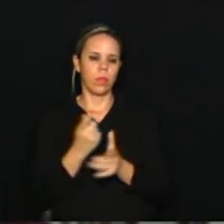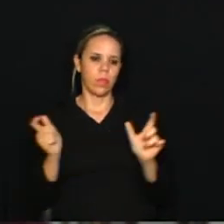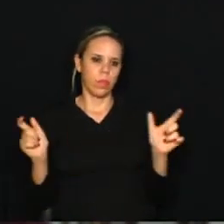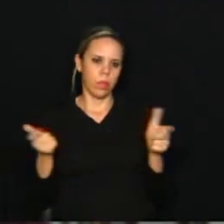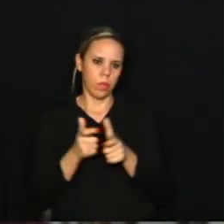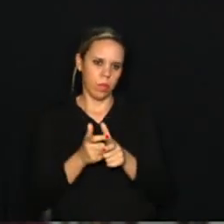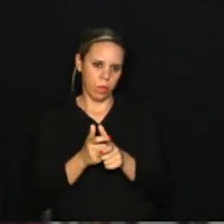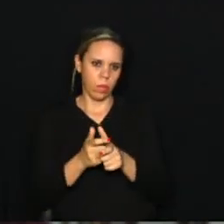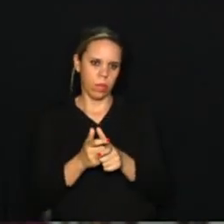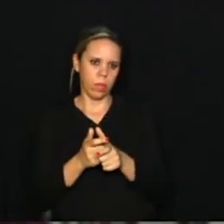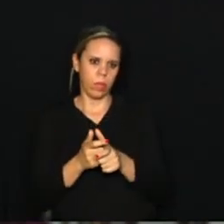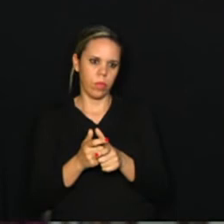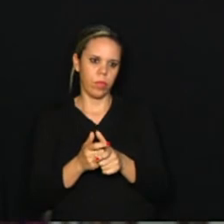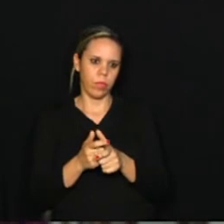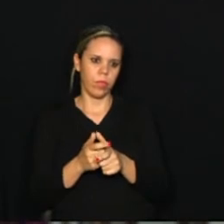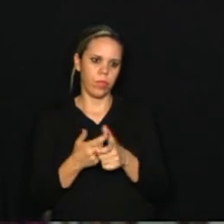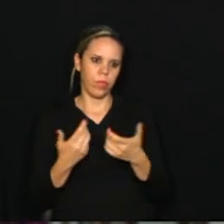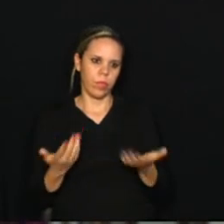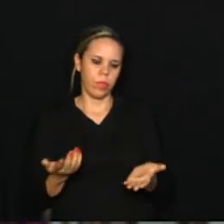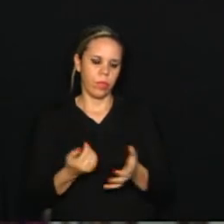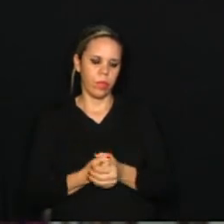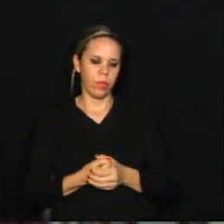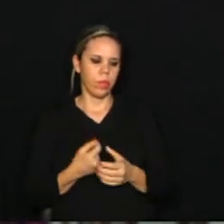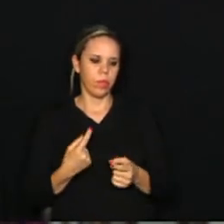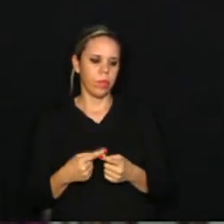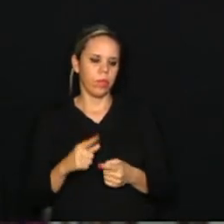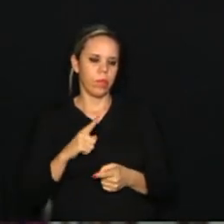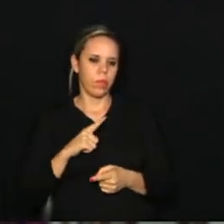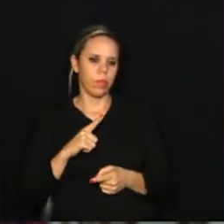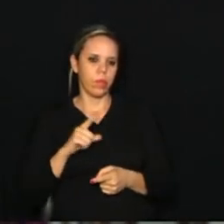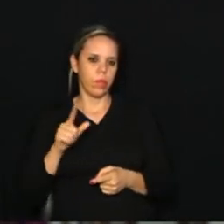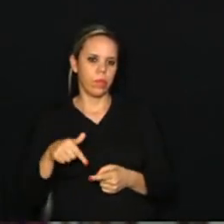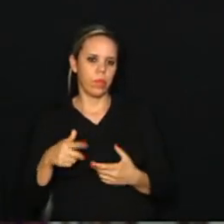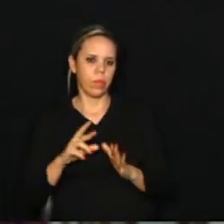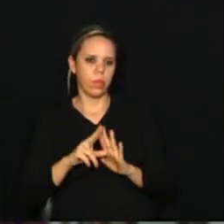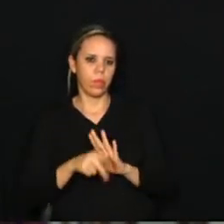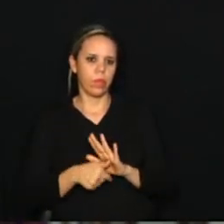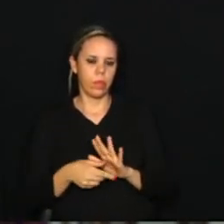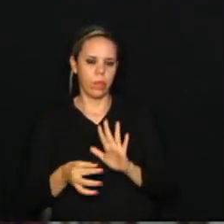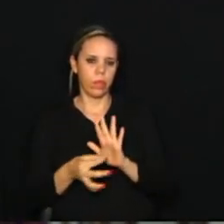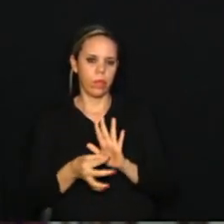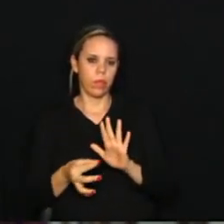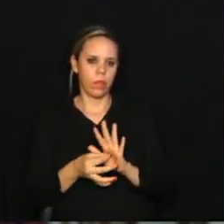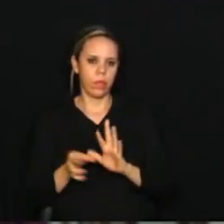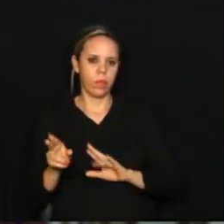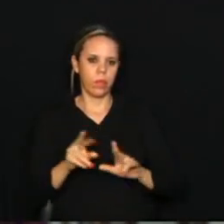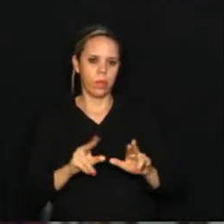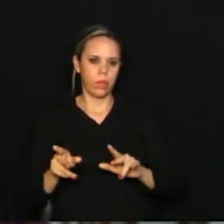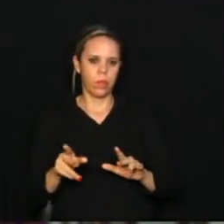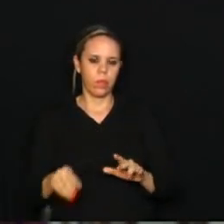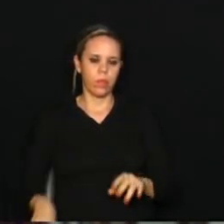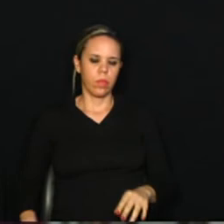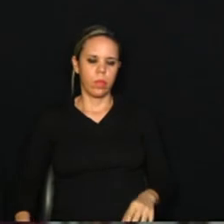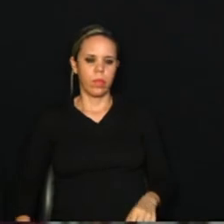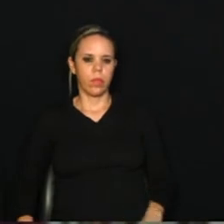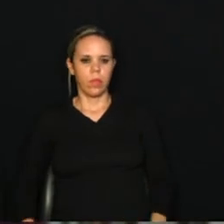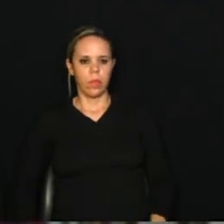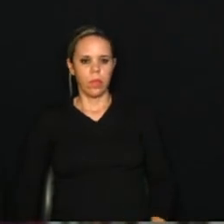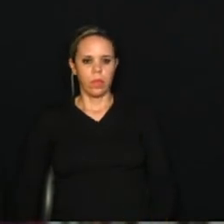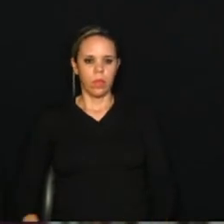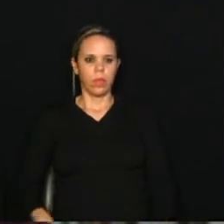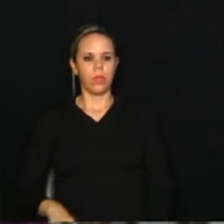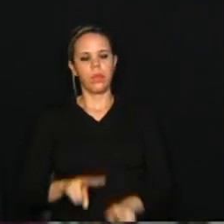menos, né? Por ter exatamente diversas visões e diversos olhares